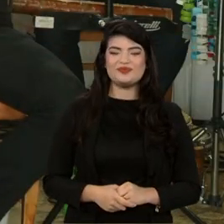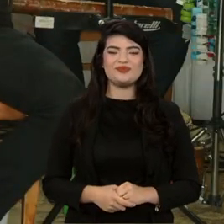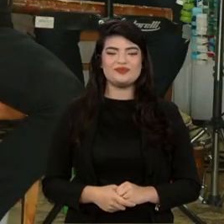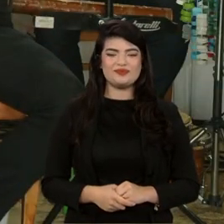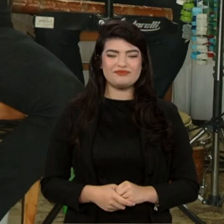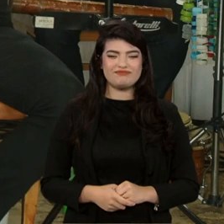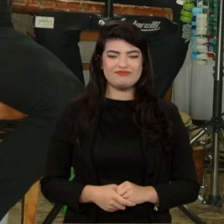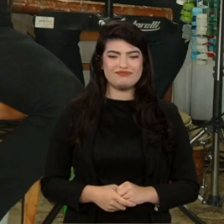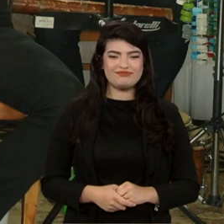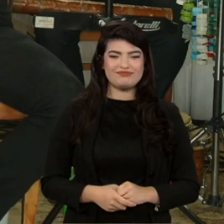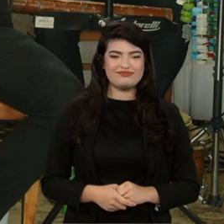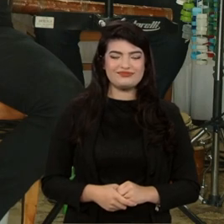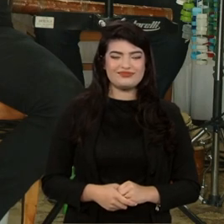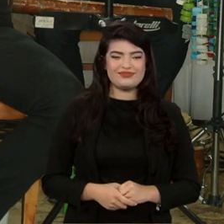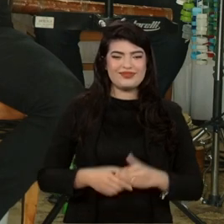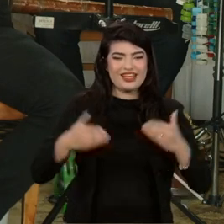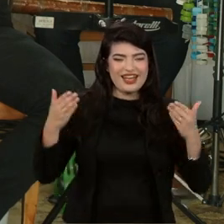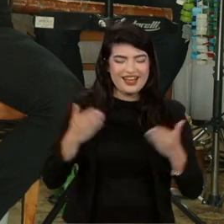Xalão!